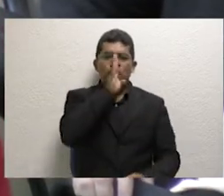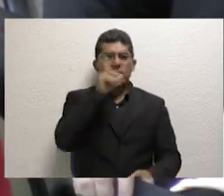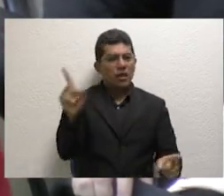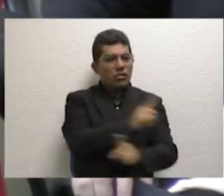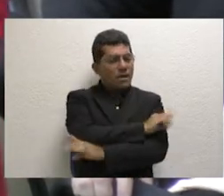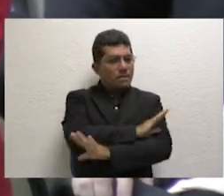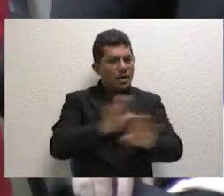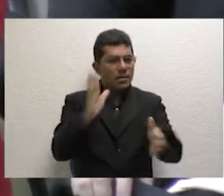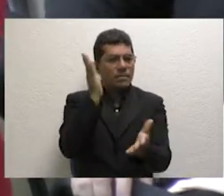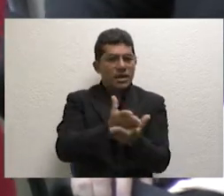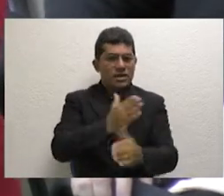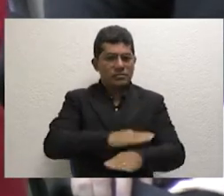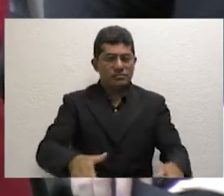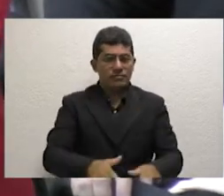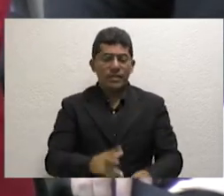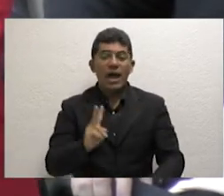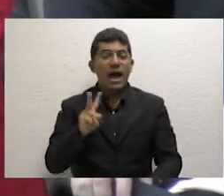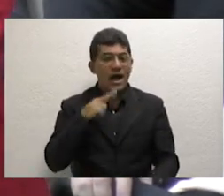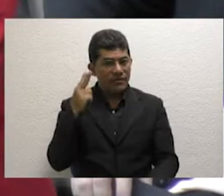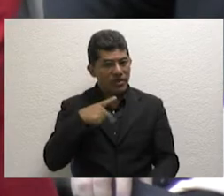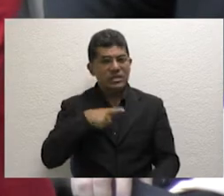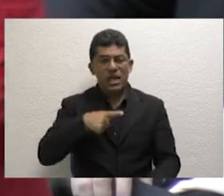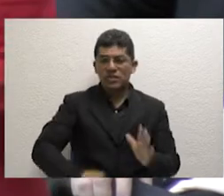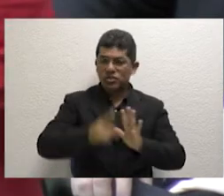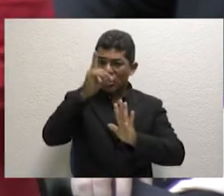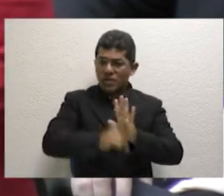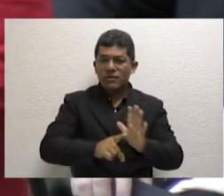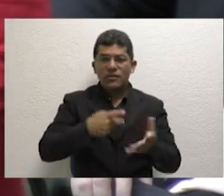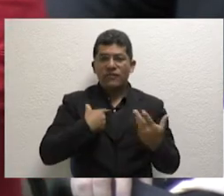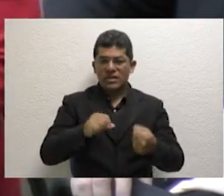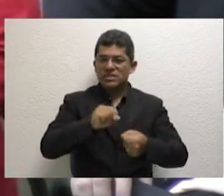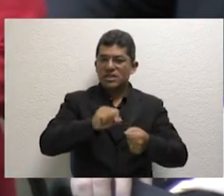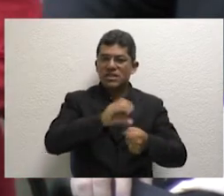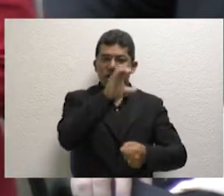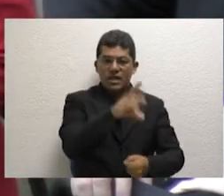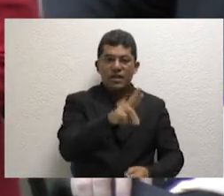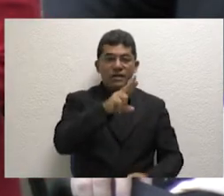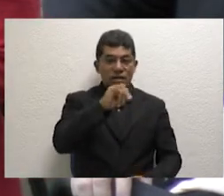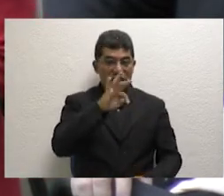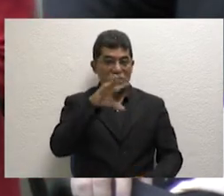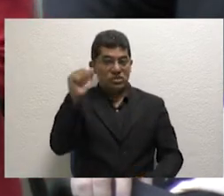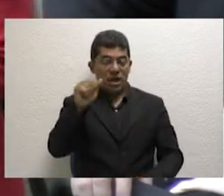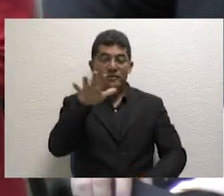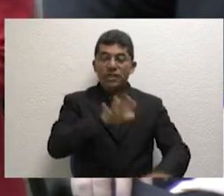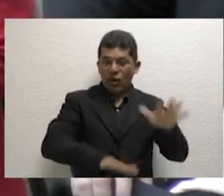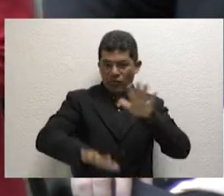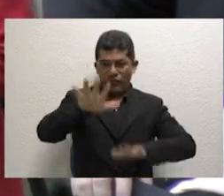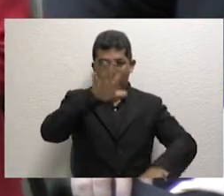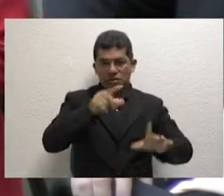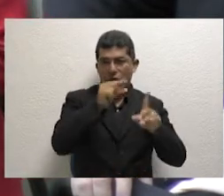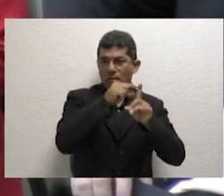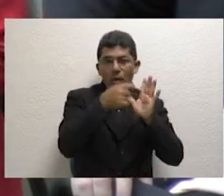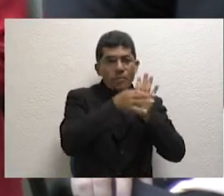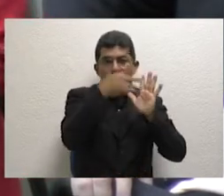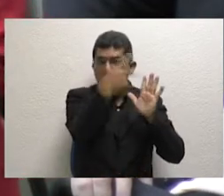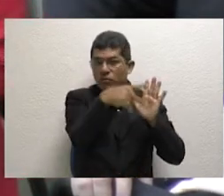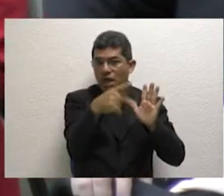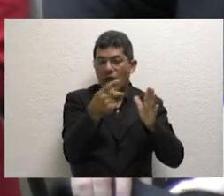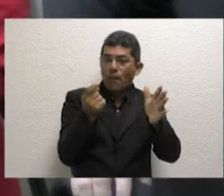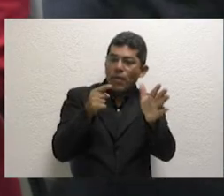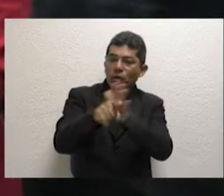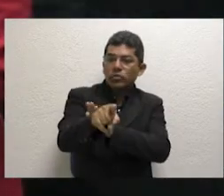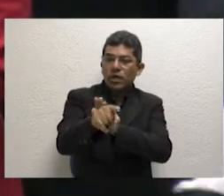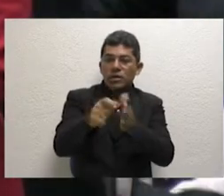no Brasil a vereadora tem o direito de fazer crítica talvez se as respostas que ela pediu